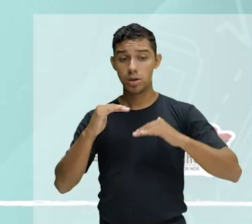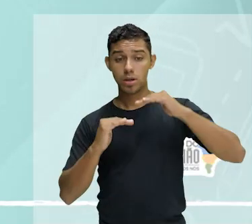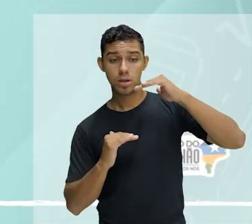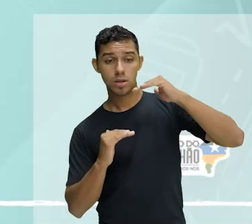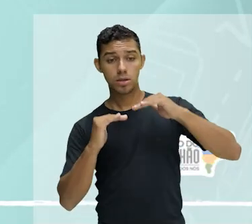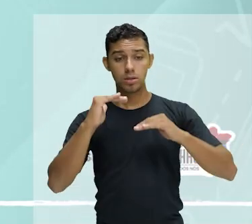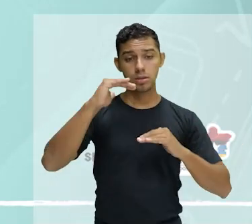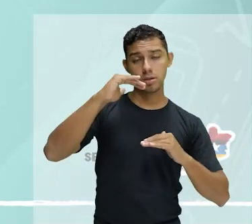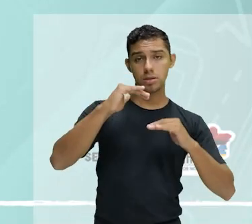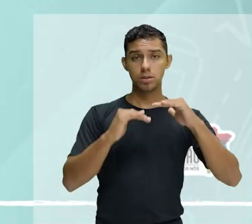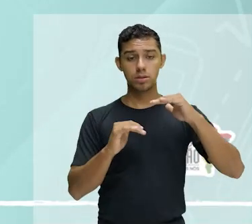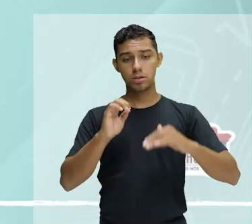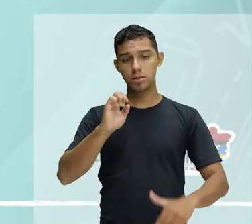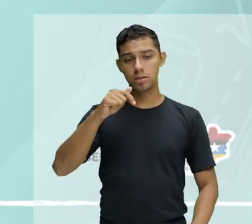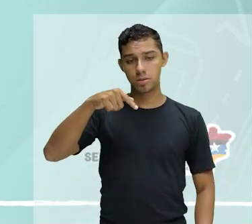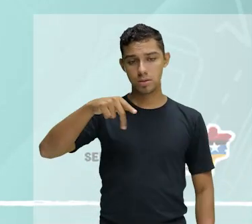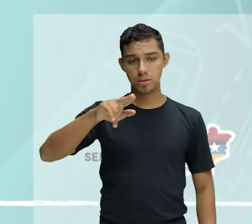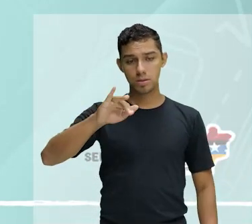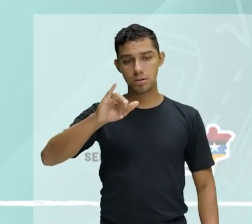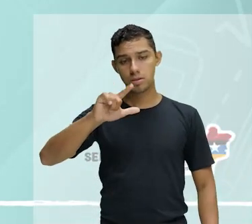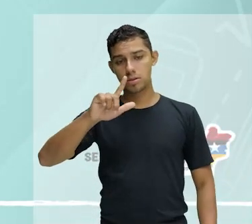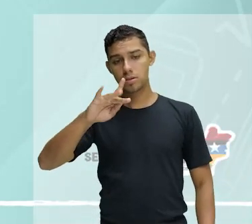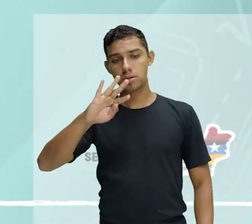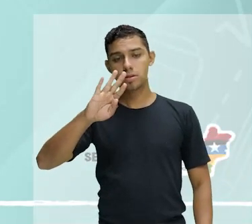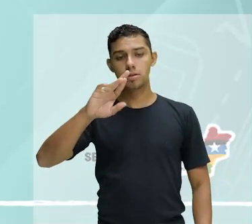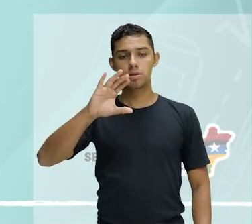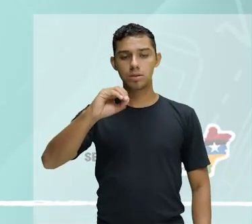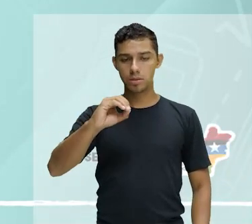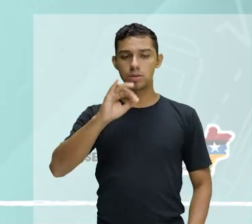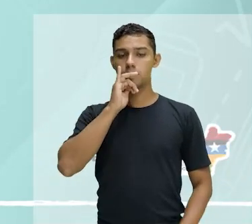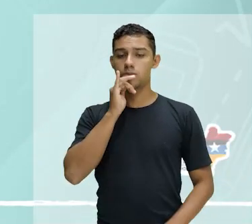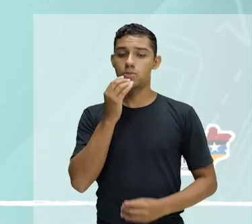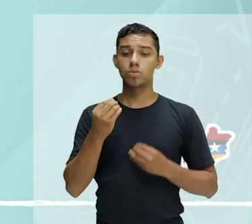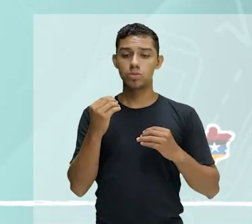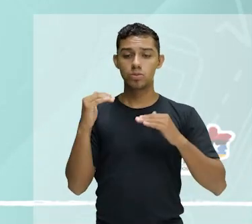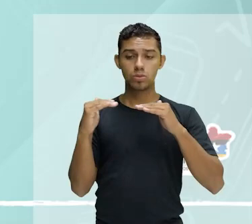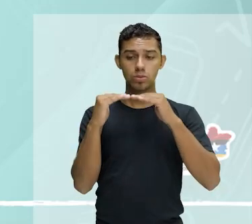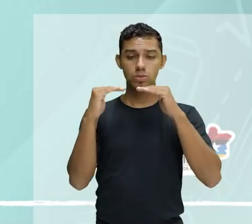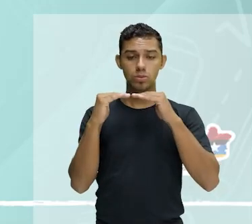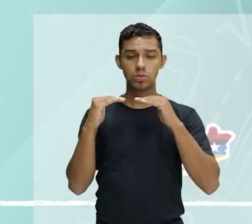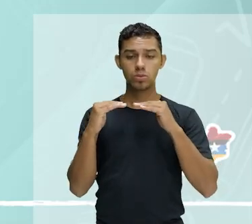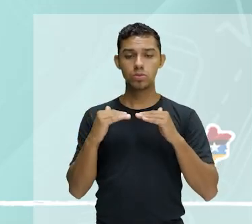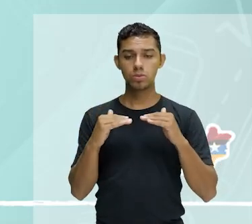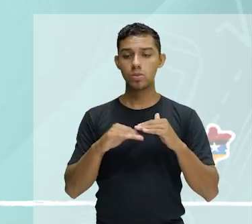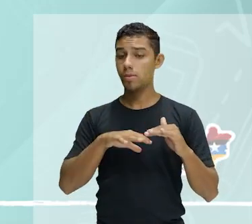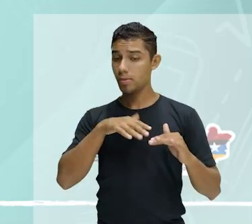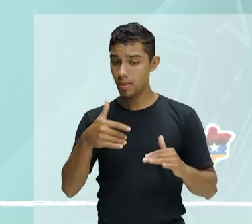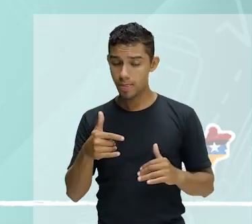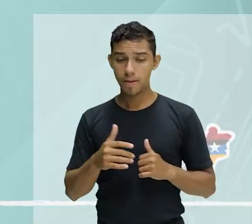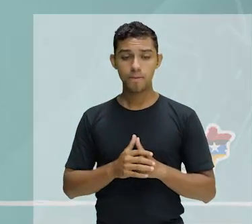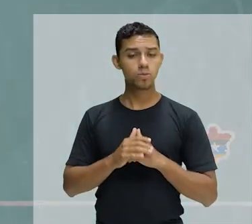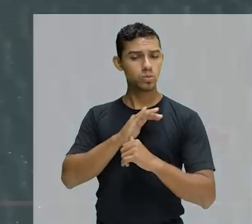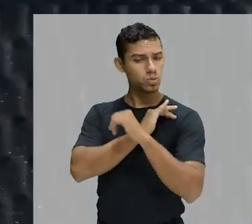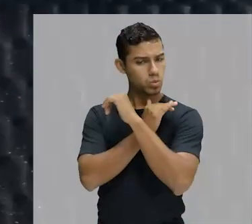a qualidade física conseguida por uma combinação de ações musculares com o propósito de assumir e